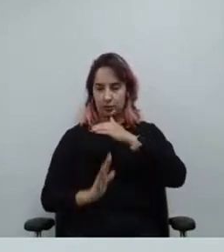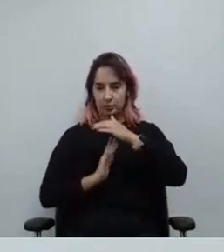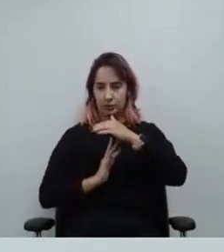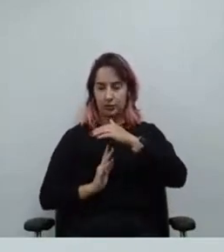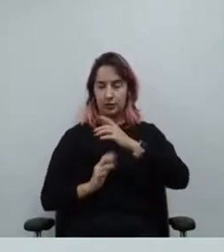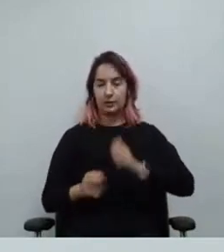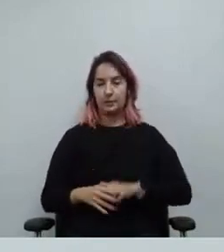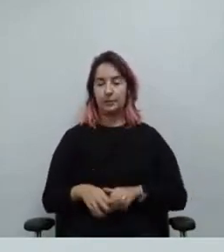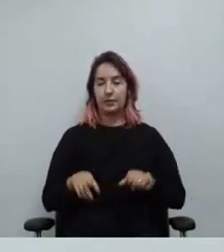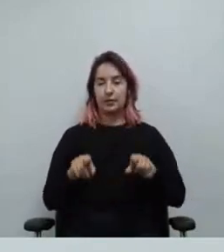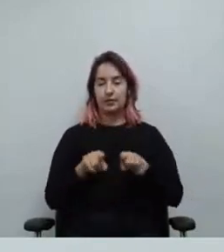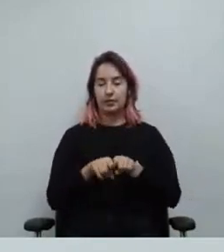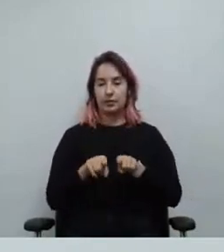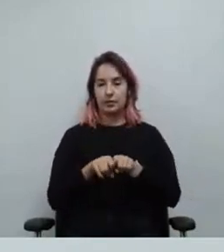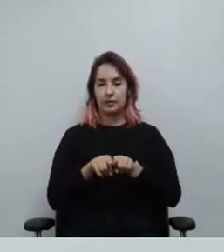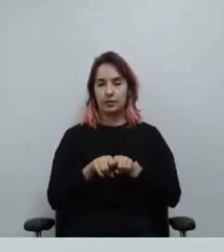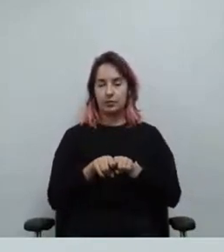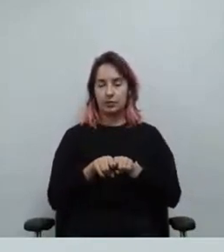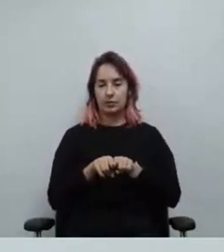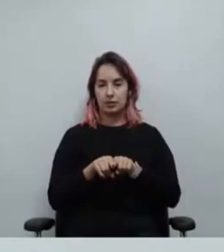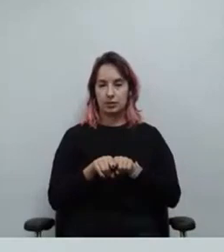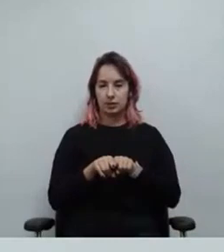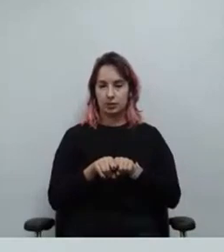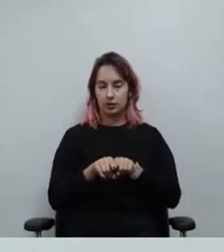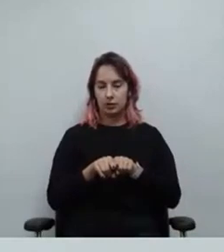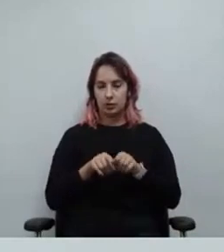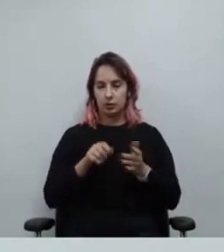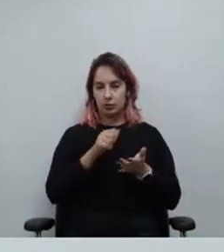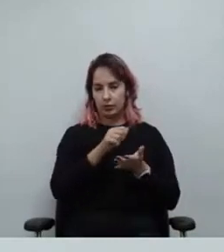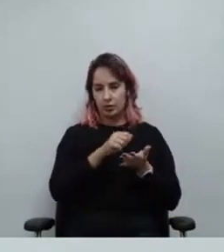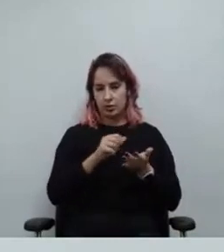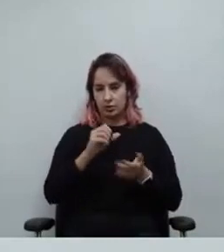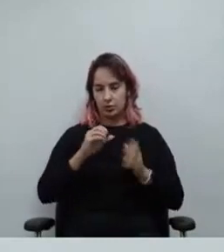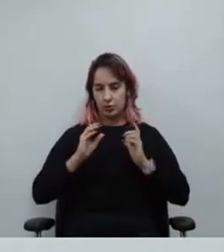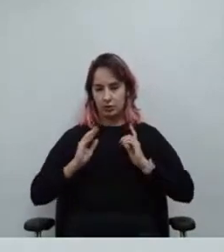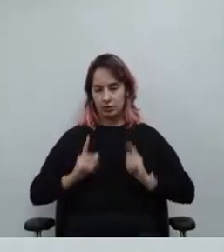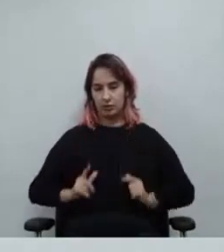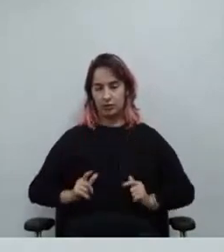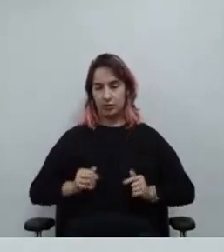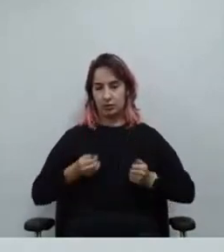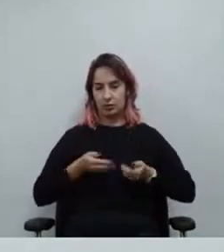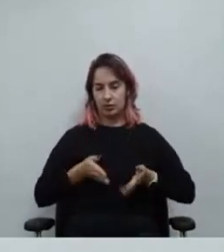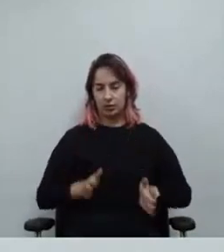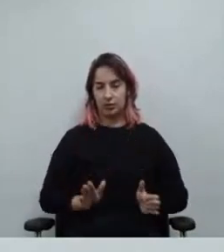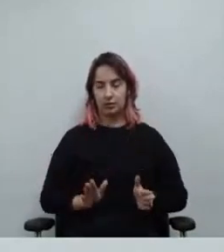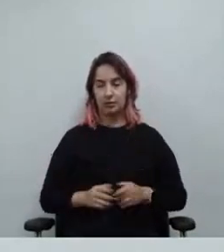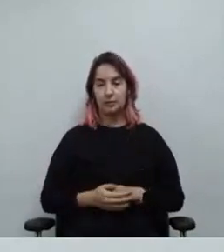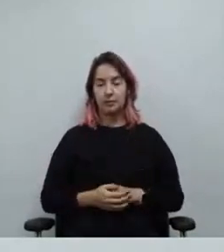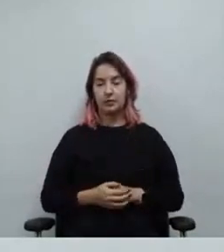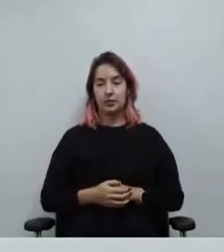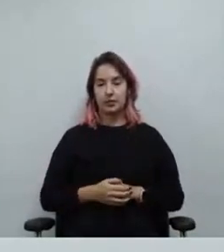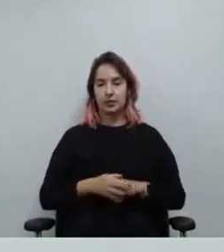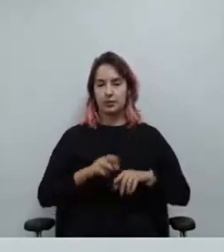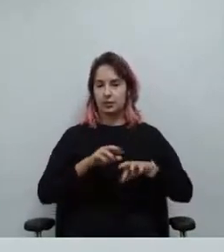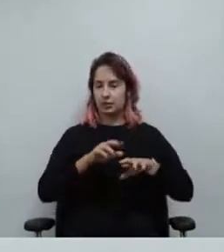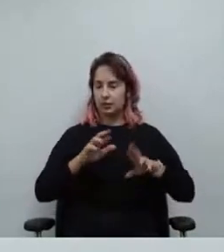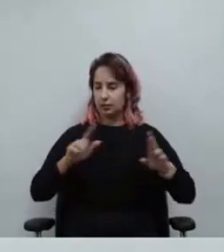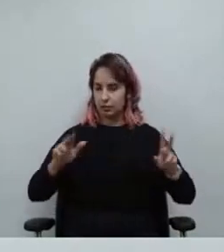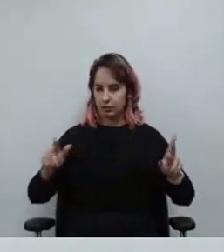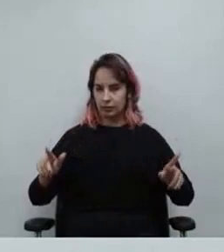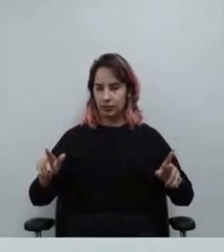apátridas, bem como a erradicação do subregistro civil de nascimentos. Esse extenso leque de